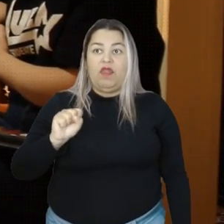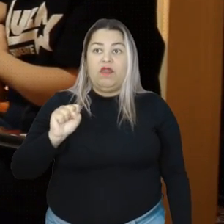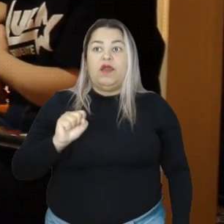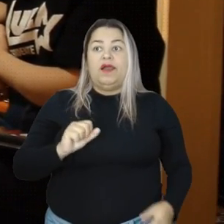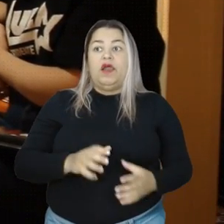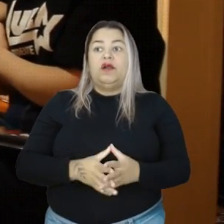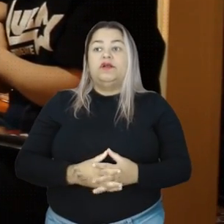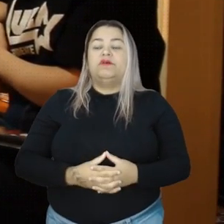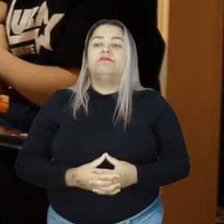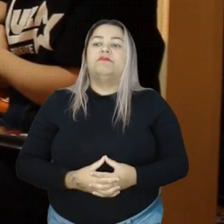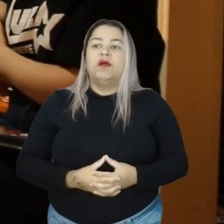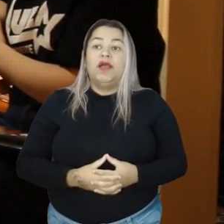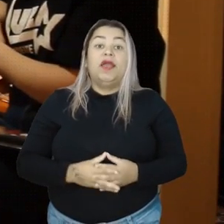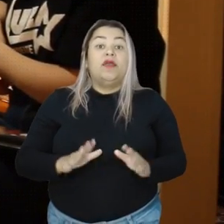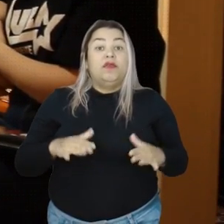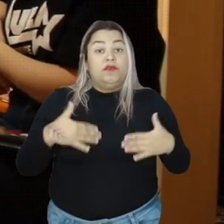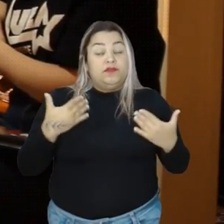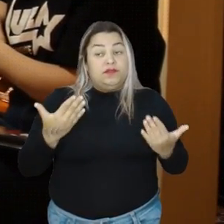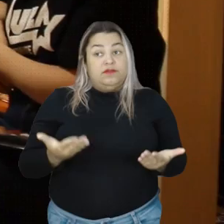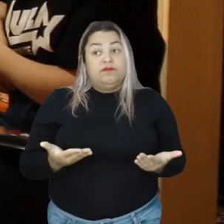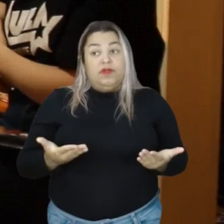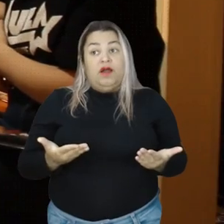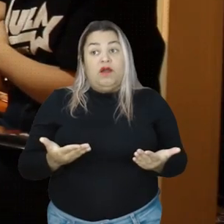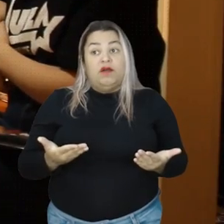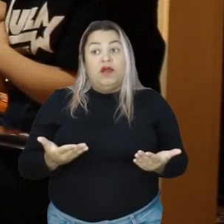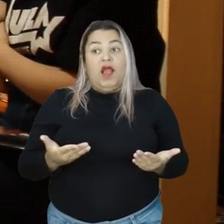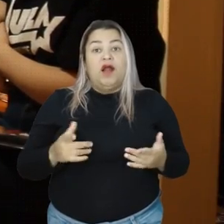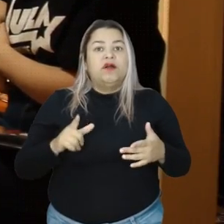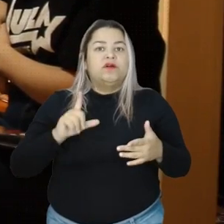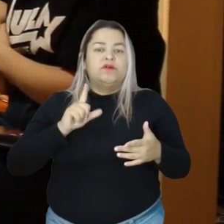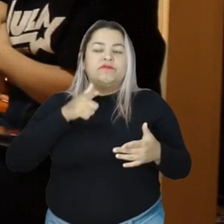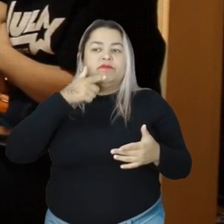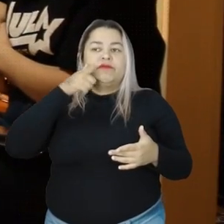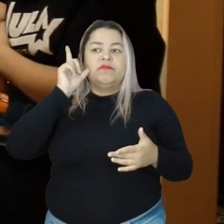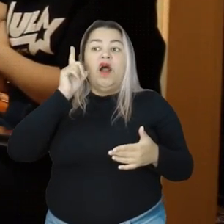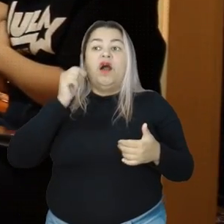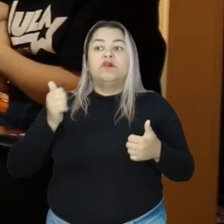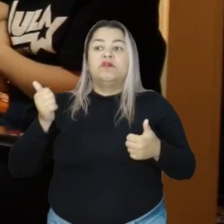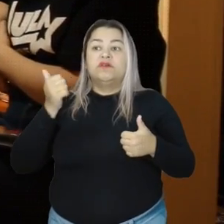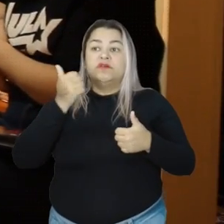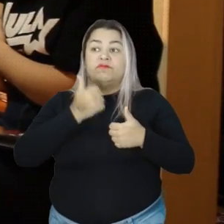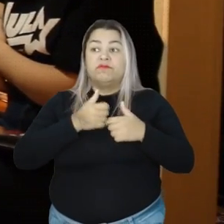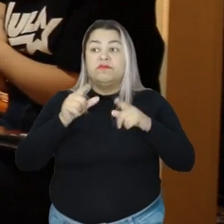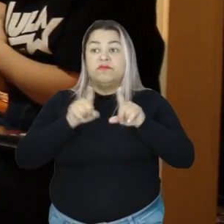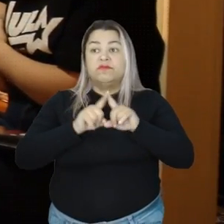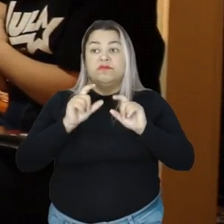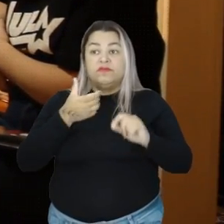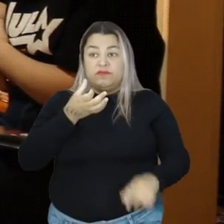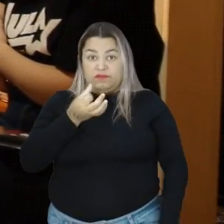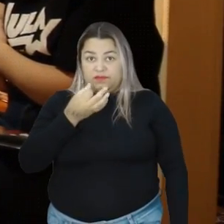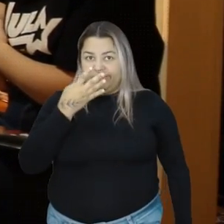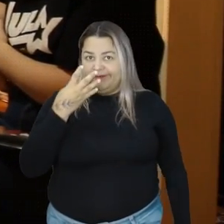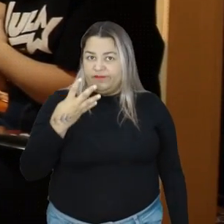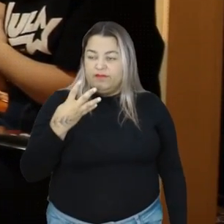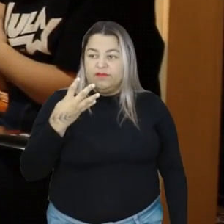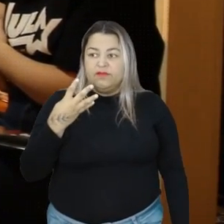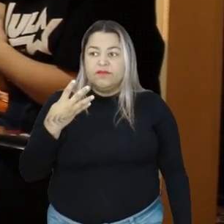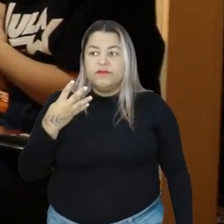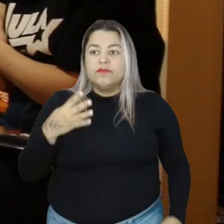E é isso. Né? Então, e isso foi antes do golpe, 2 anos antes de 64.